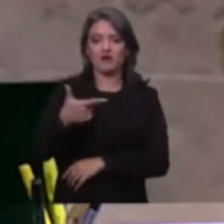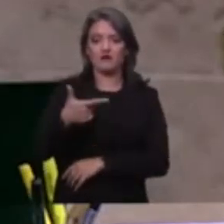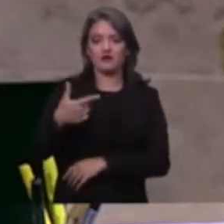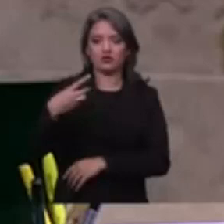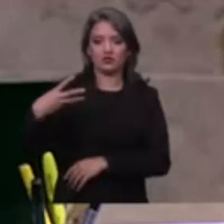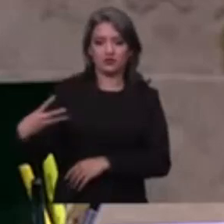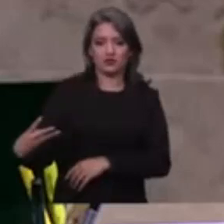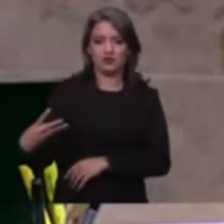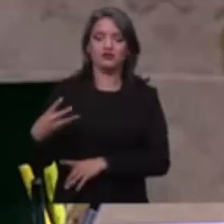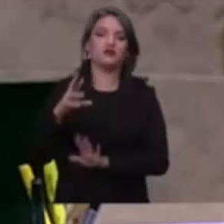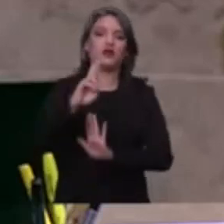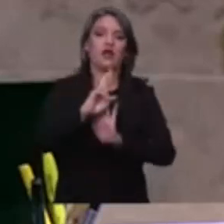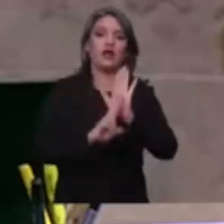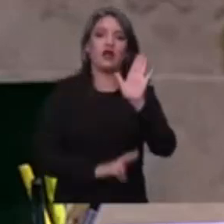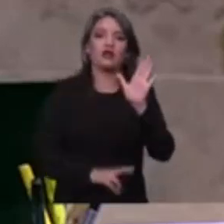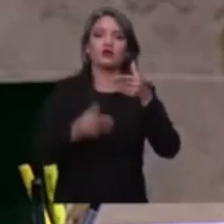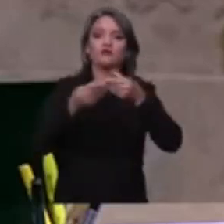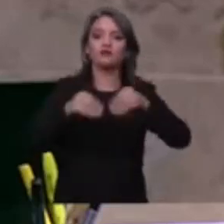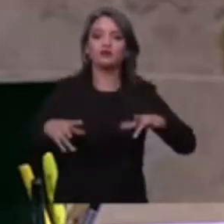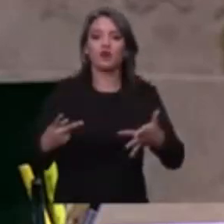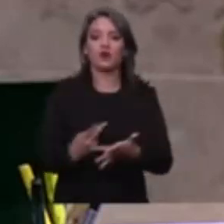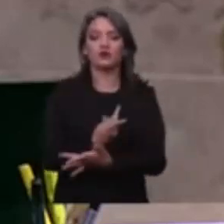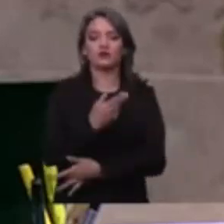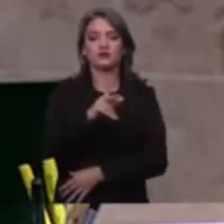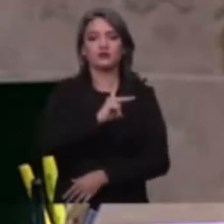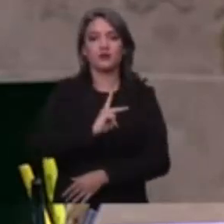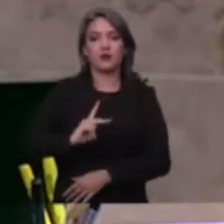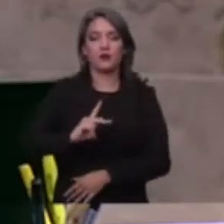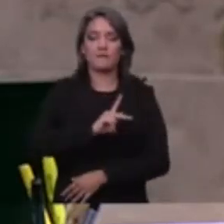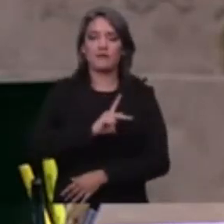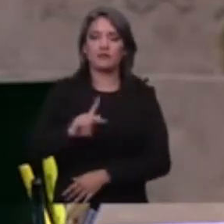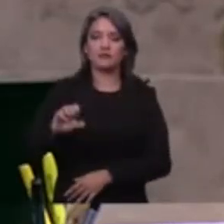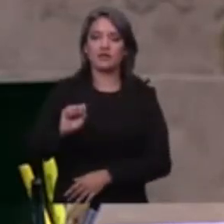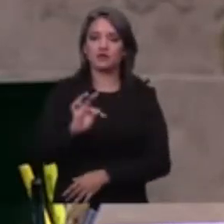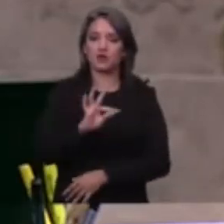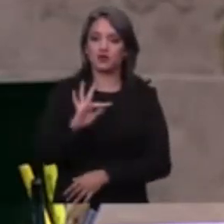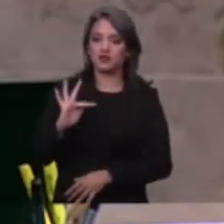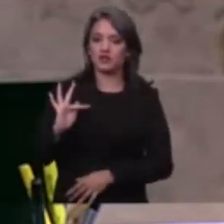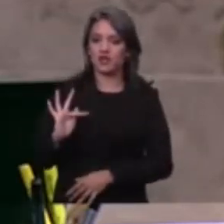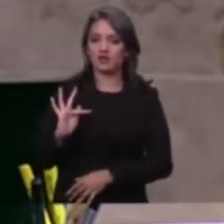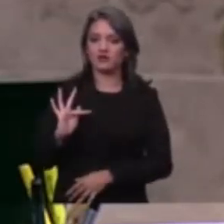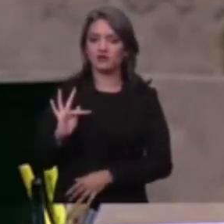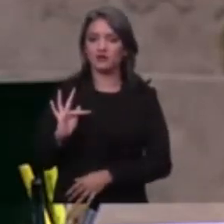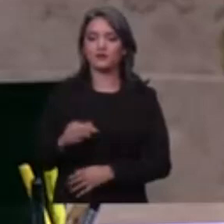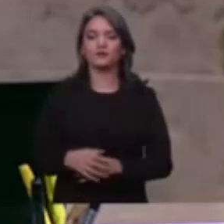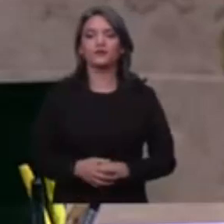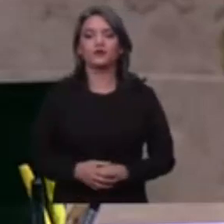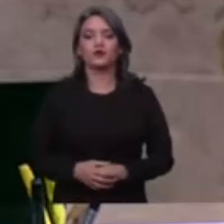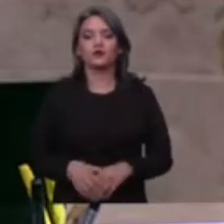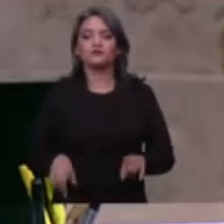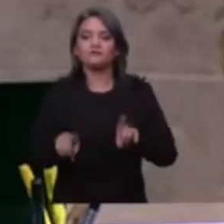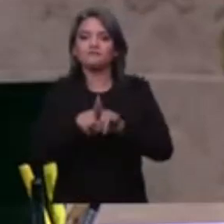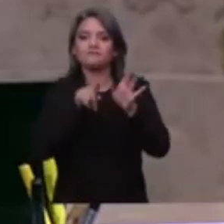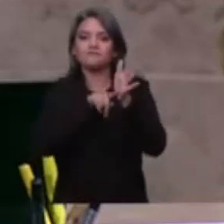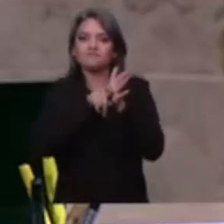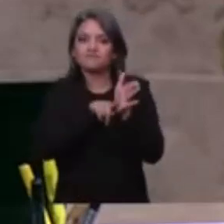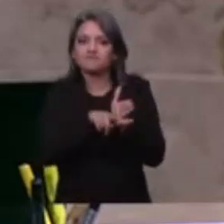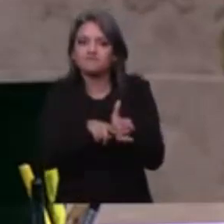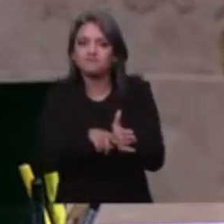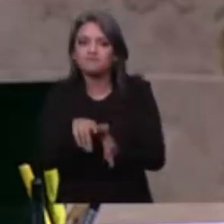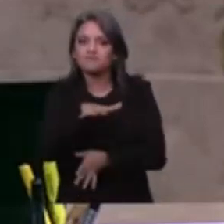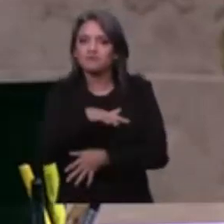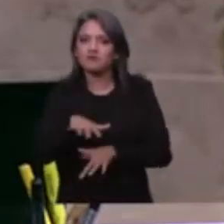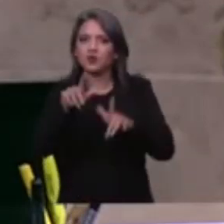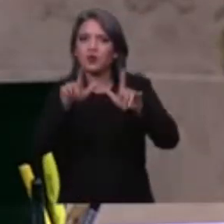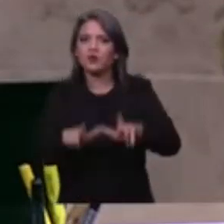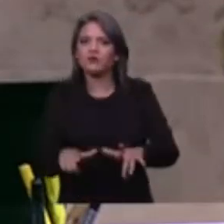GDG/2023, pelo relatório de danos enviados pela Presidência do Supremo Tribunal Federal. Pelo exame preliminar em local de